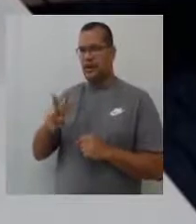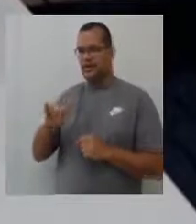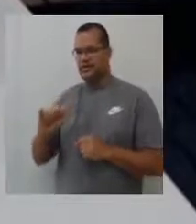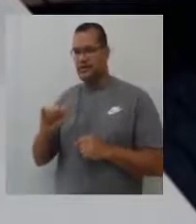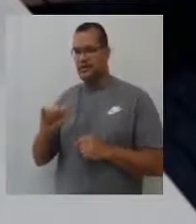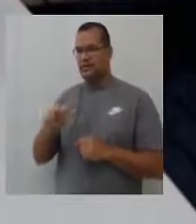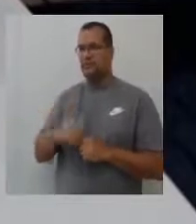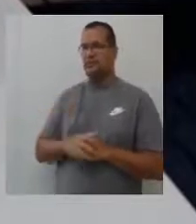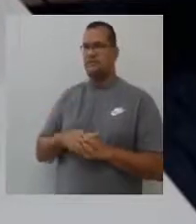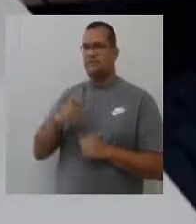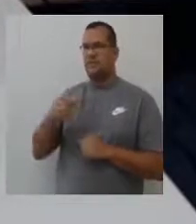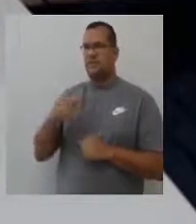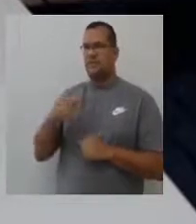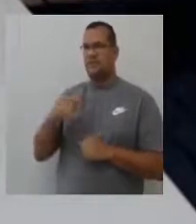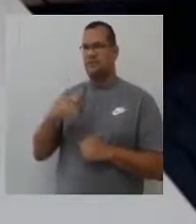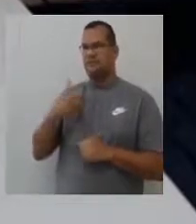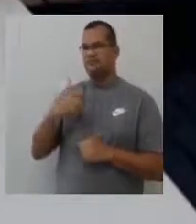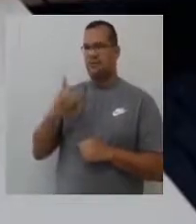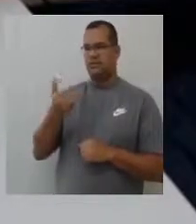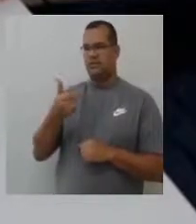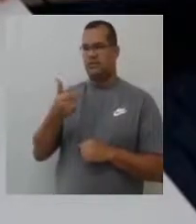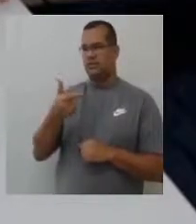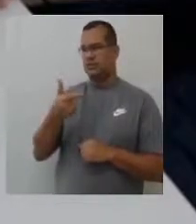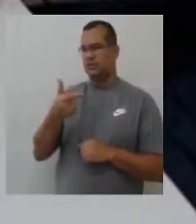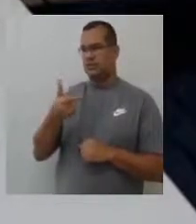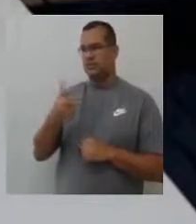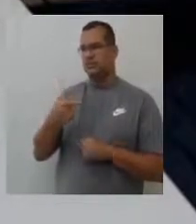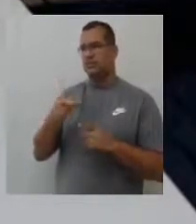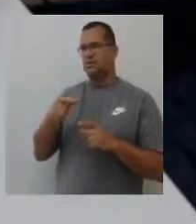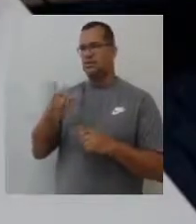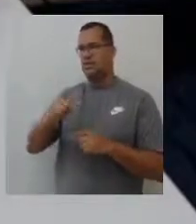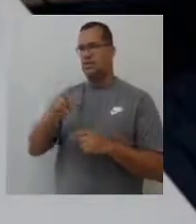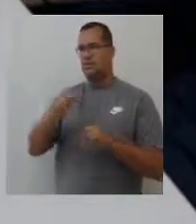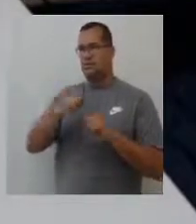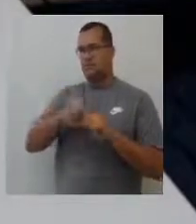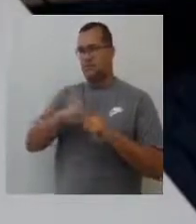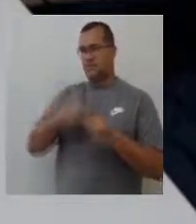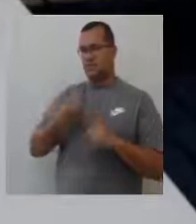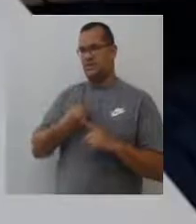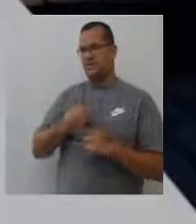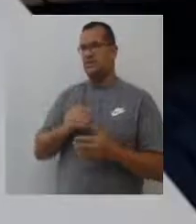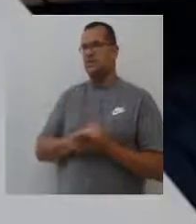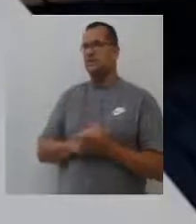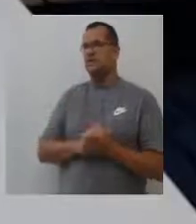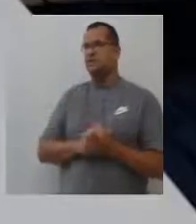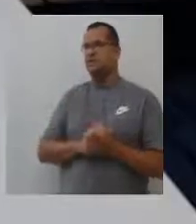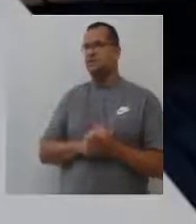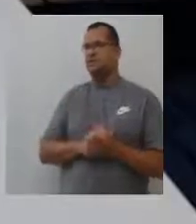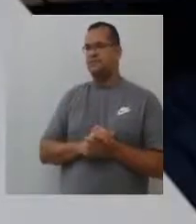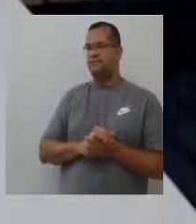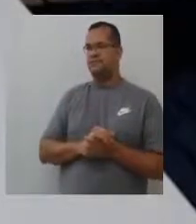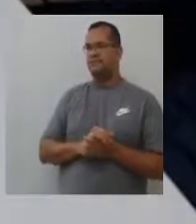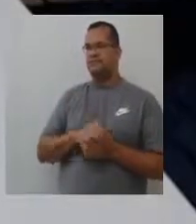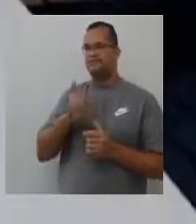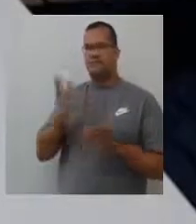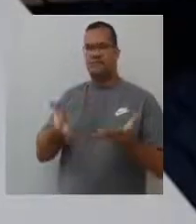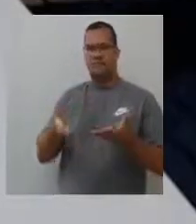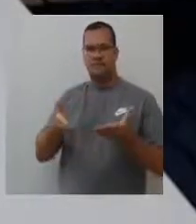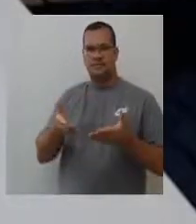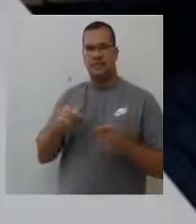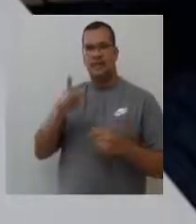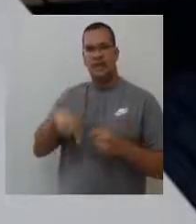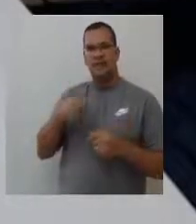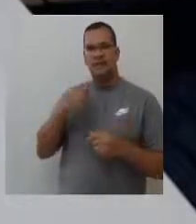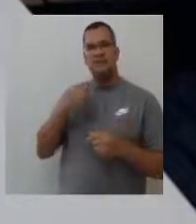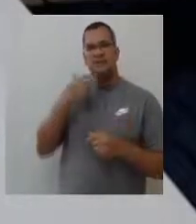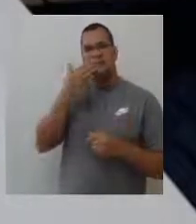anos e 11 meses. Ele gostou muito, tá? Aqui eu vou, tá? Colocar a